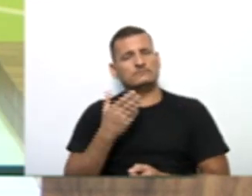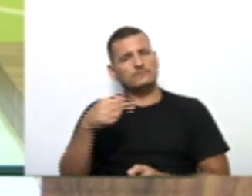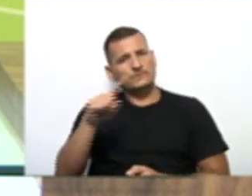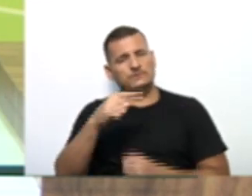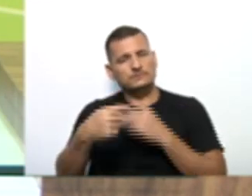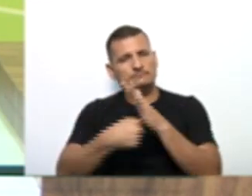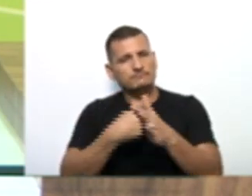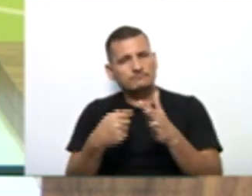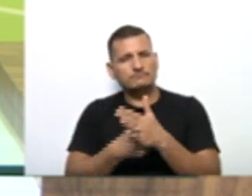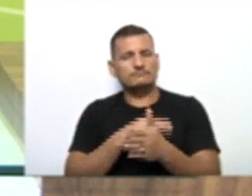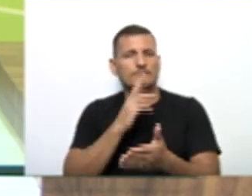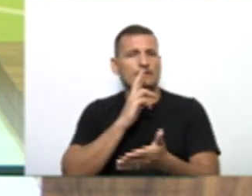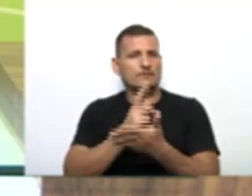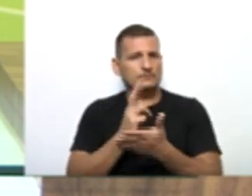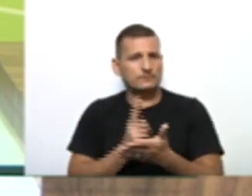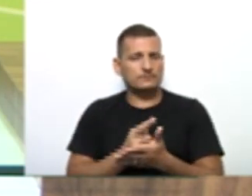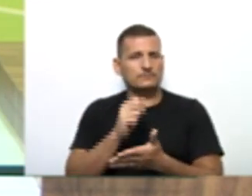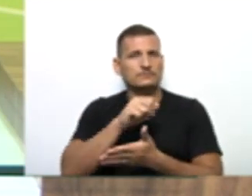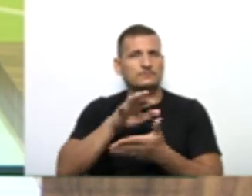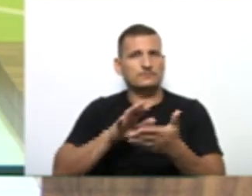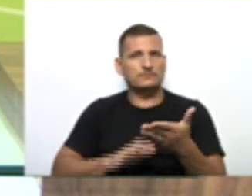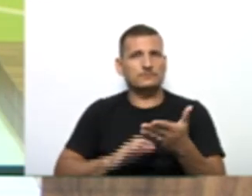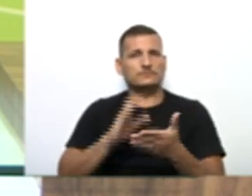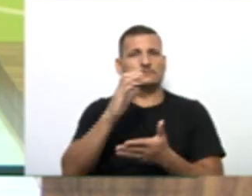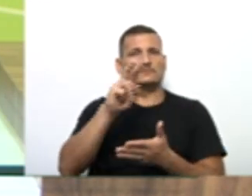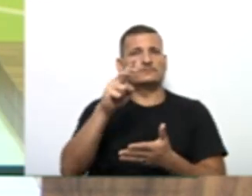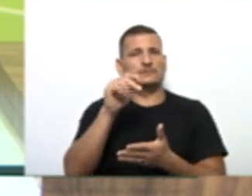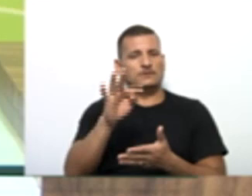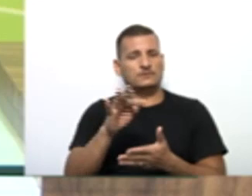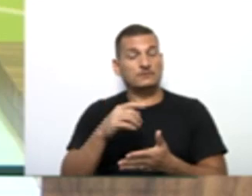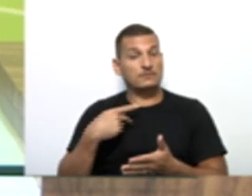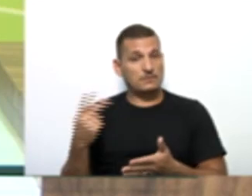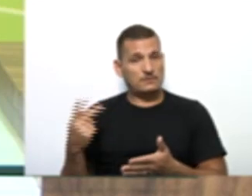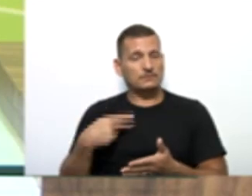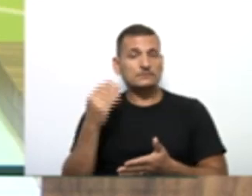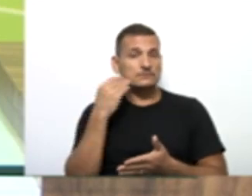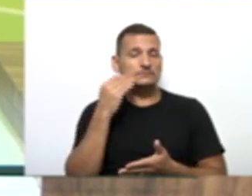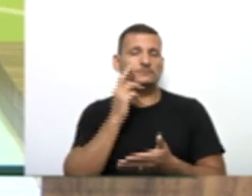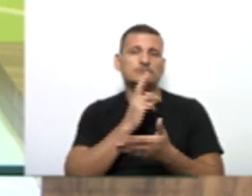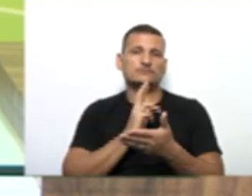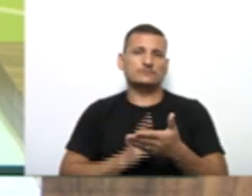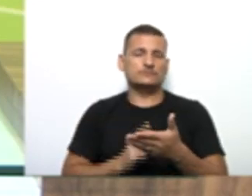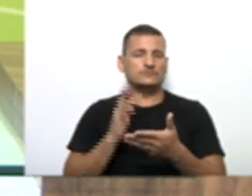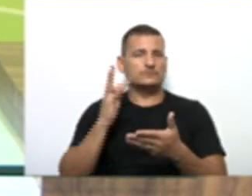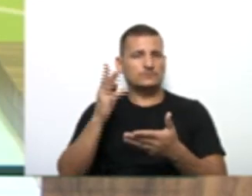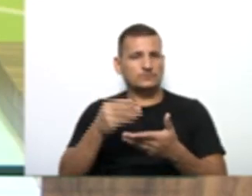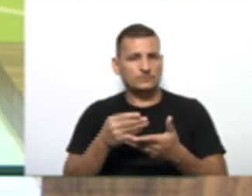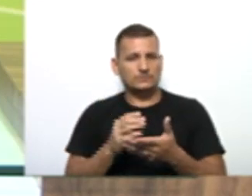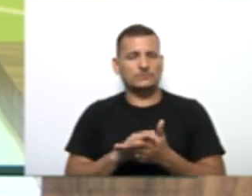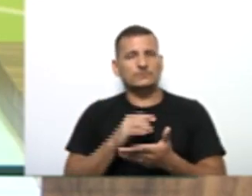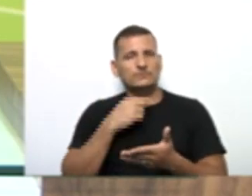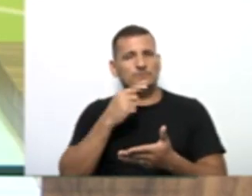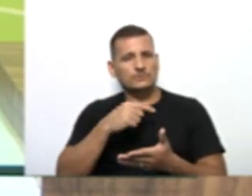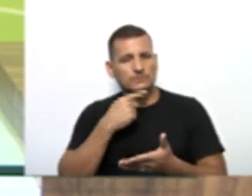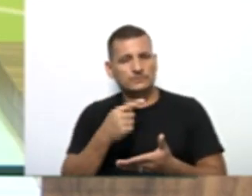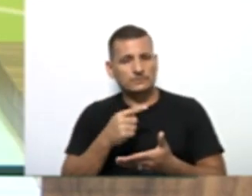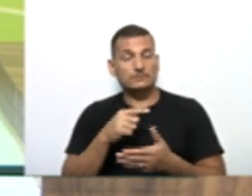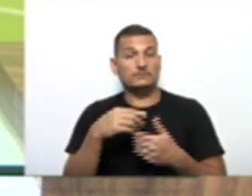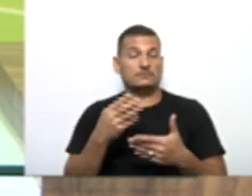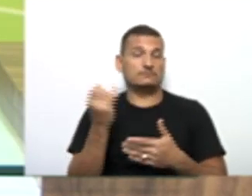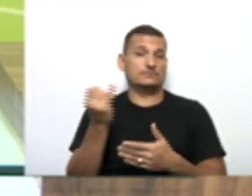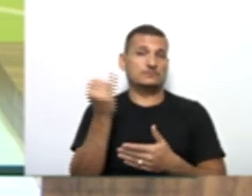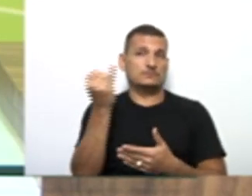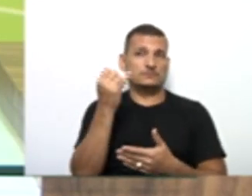né? Respondam às atividades no chat, né? Estaremos aqui tentando responder todas as questões, tirando as dúvidas. Então é